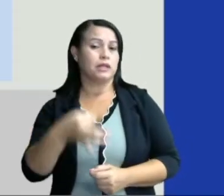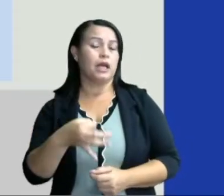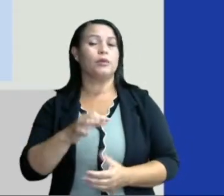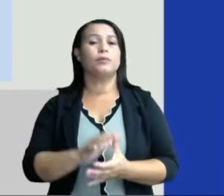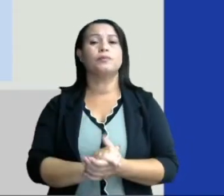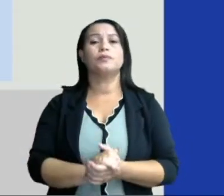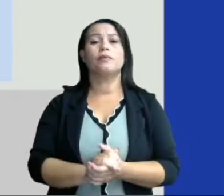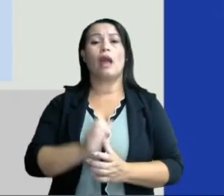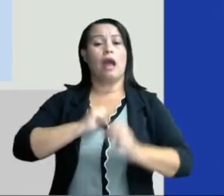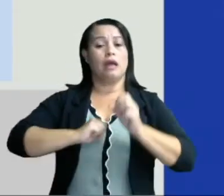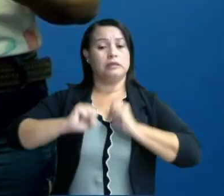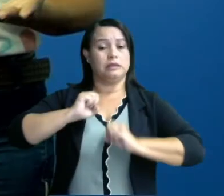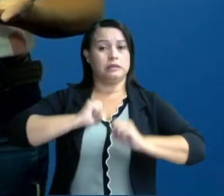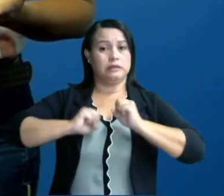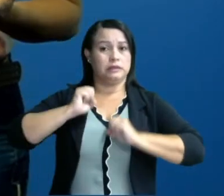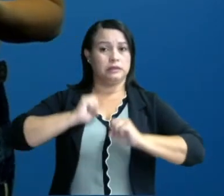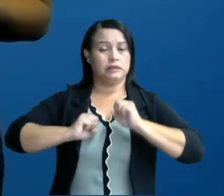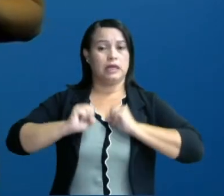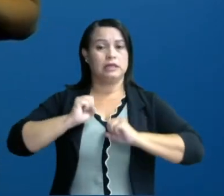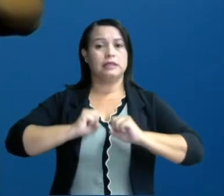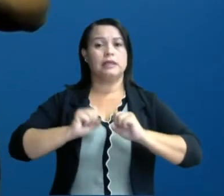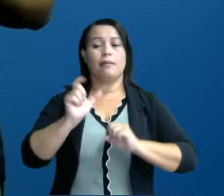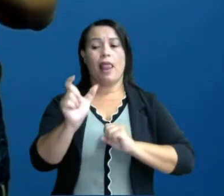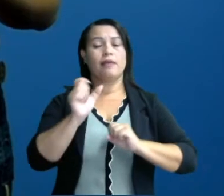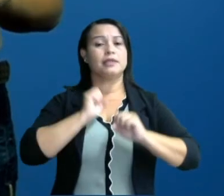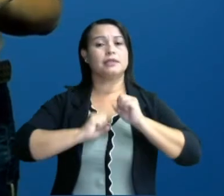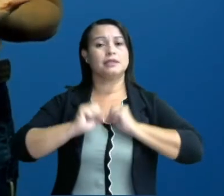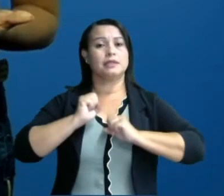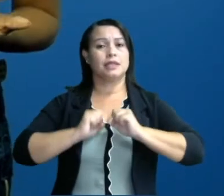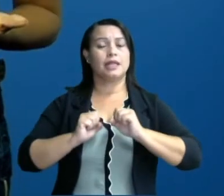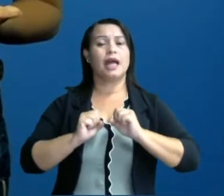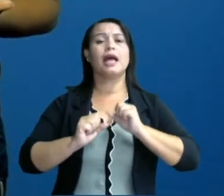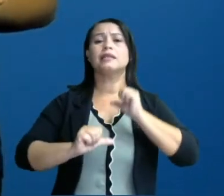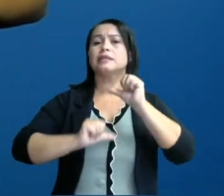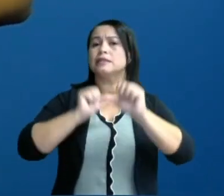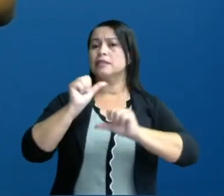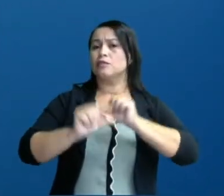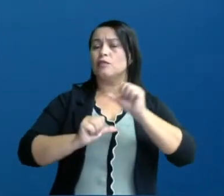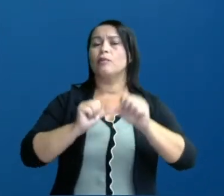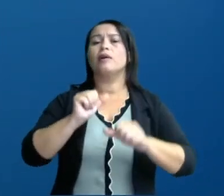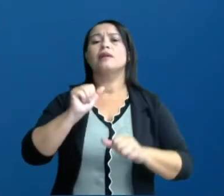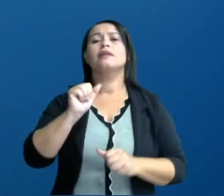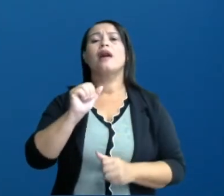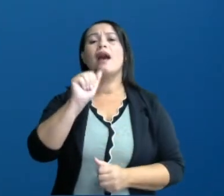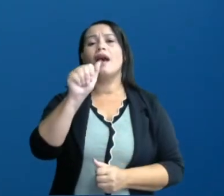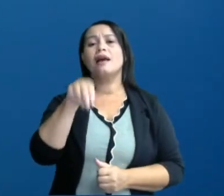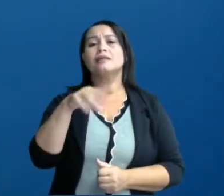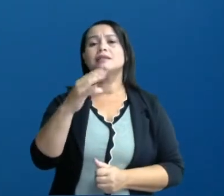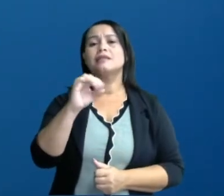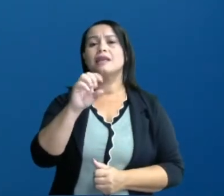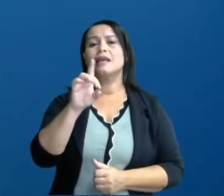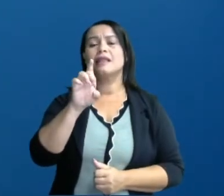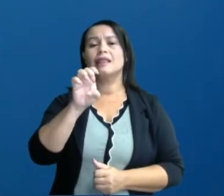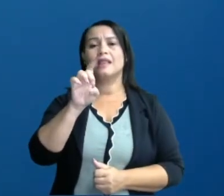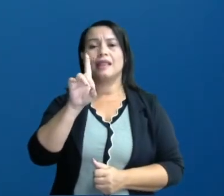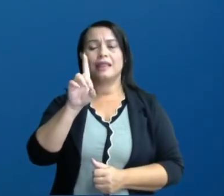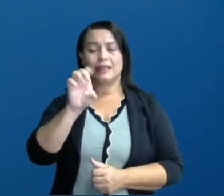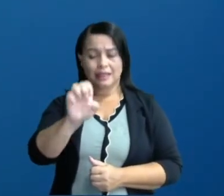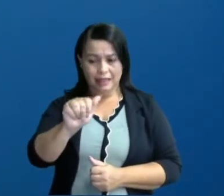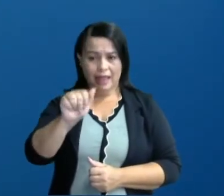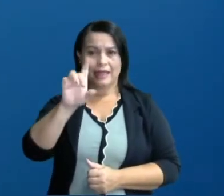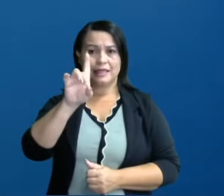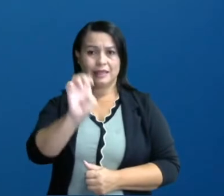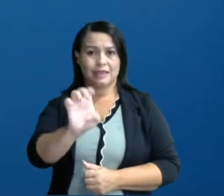De ansiedade, né? A gente transformou em ansioso, acrescentando